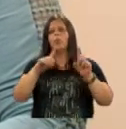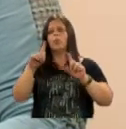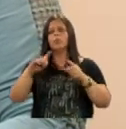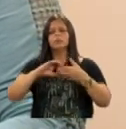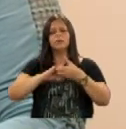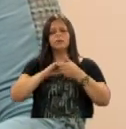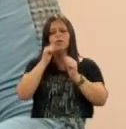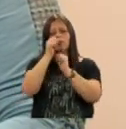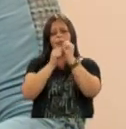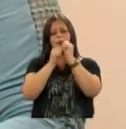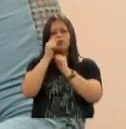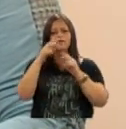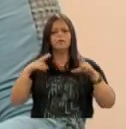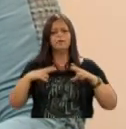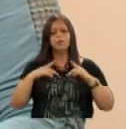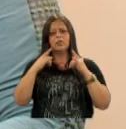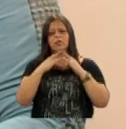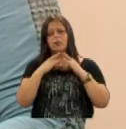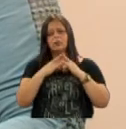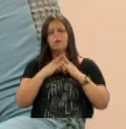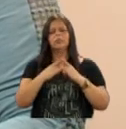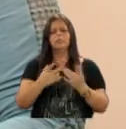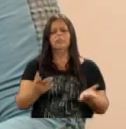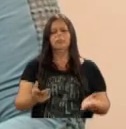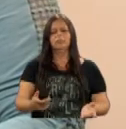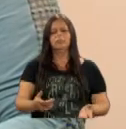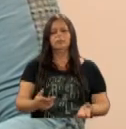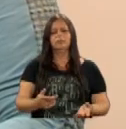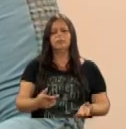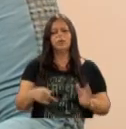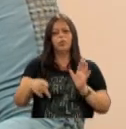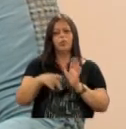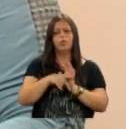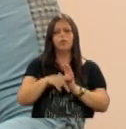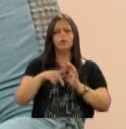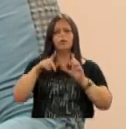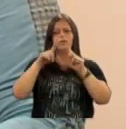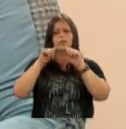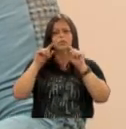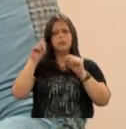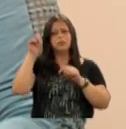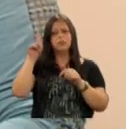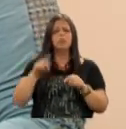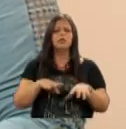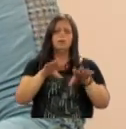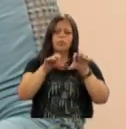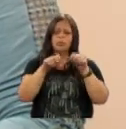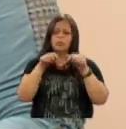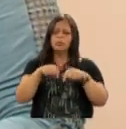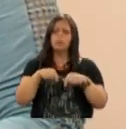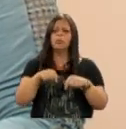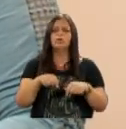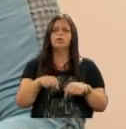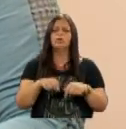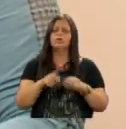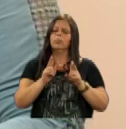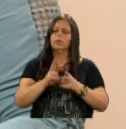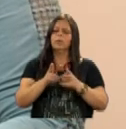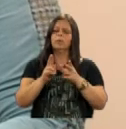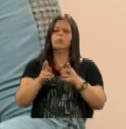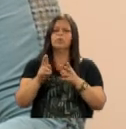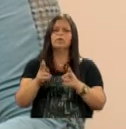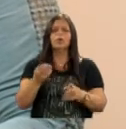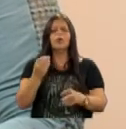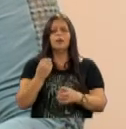temos também algumas outras parcerias com empresas privadas com entidades com institutos nem com a própria união também então a gente busca hoje